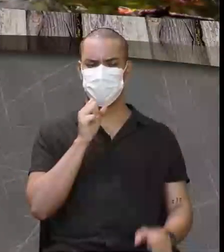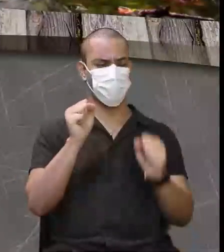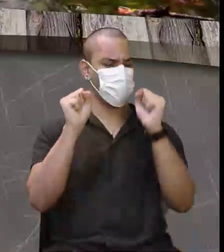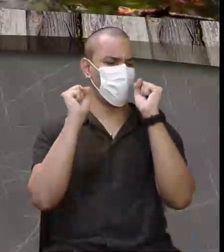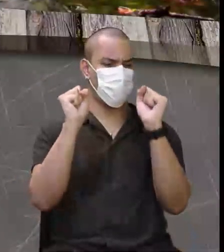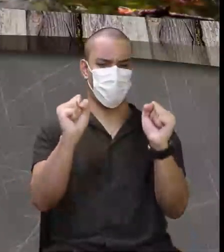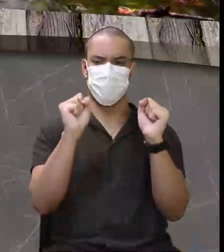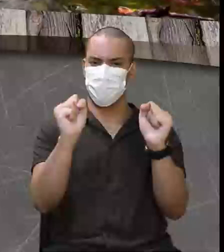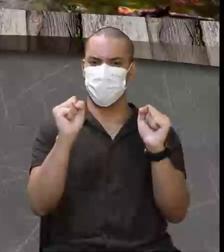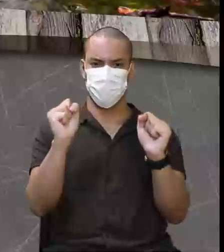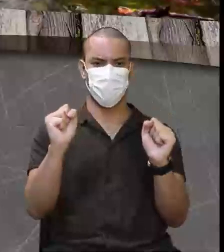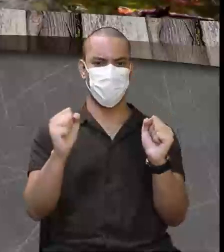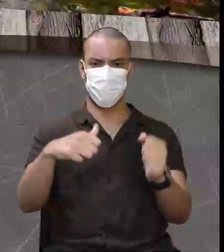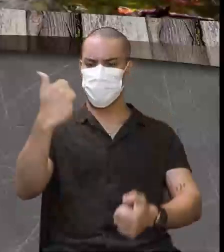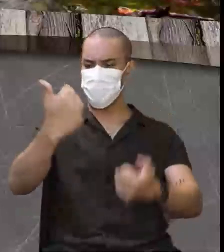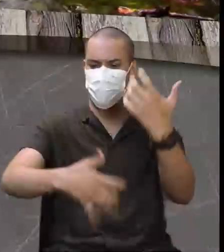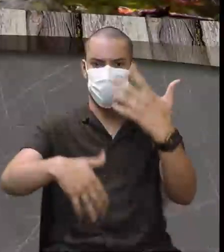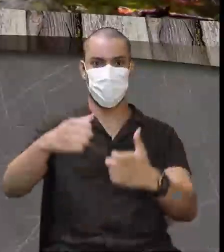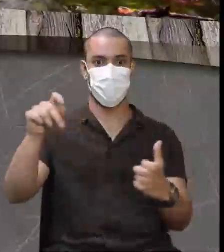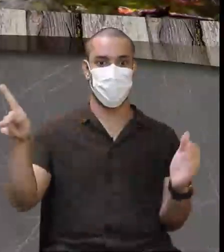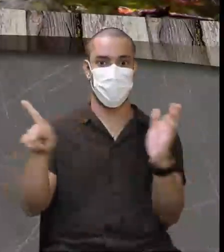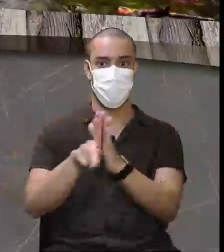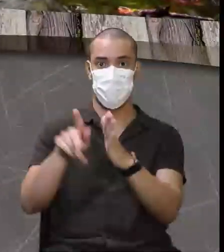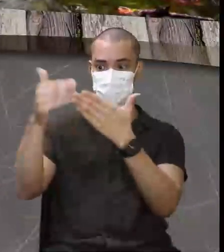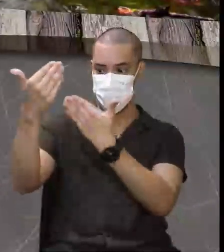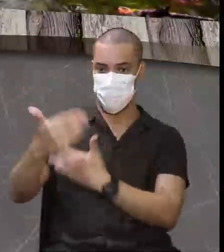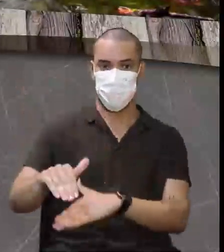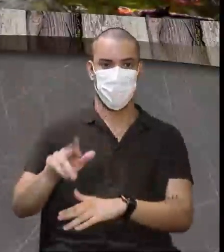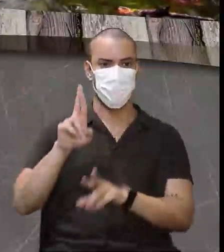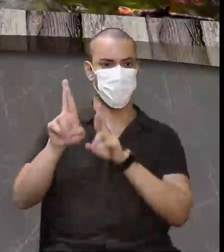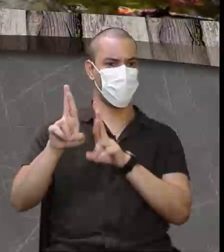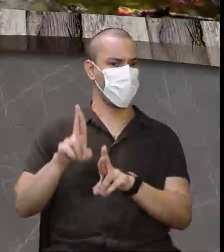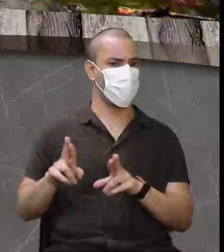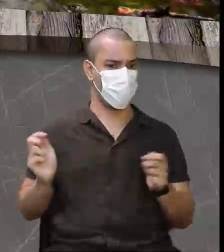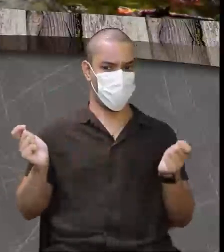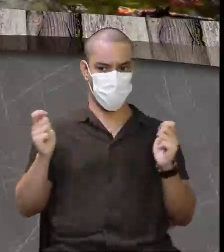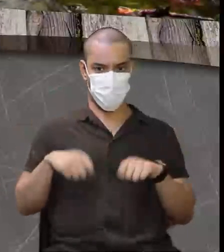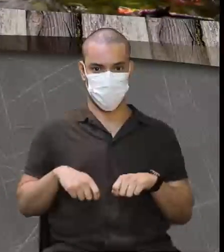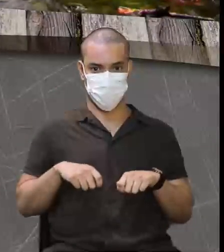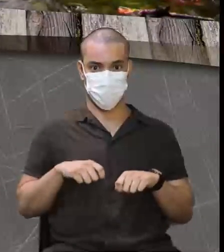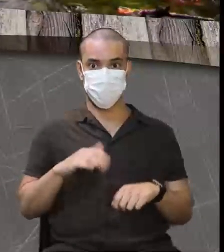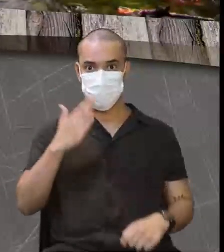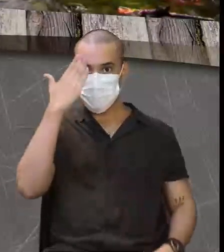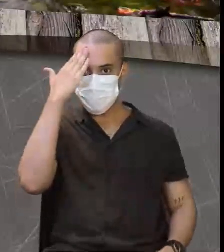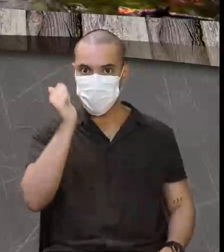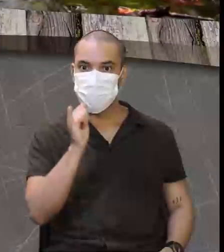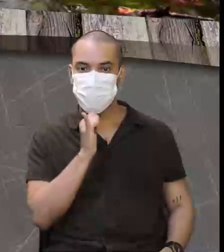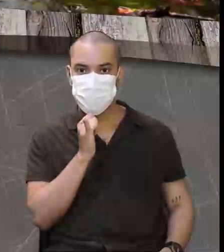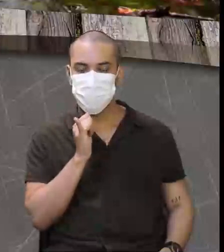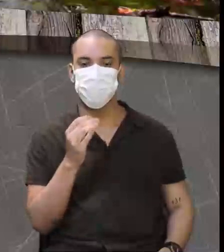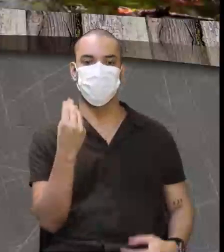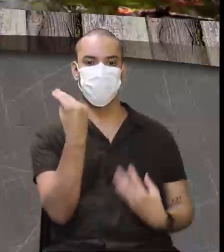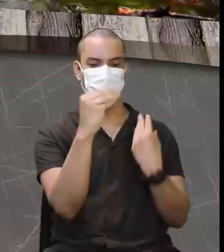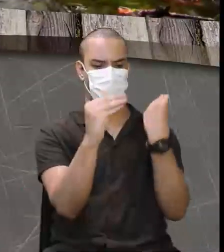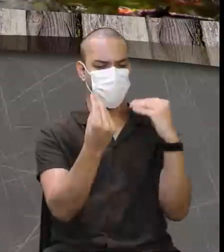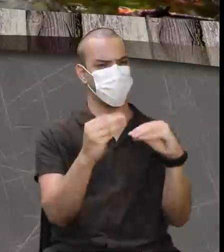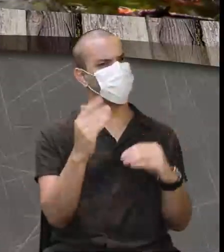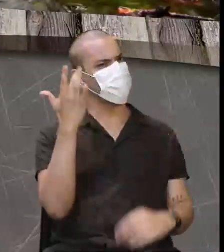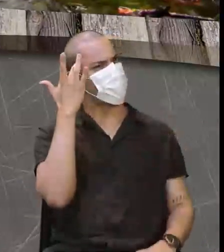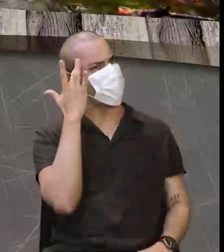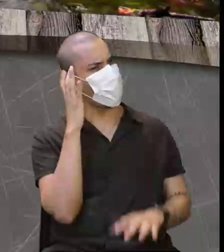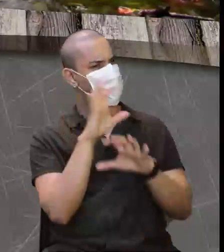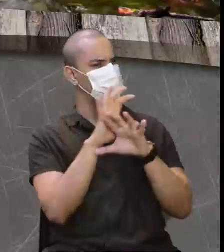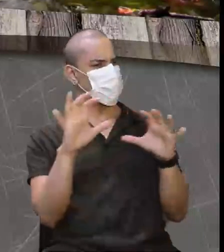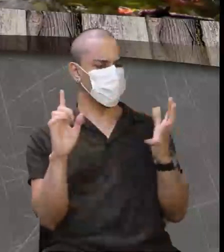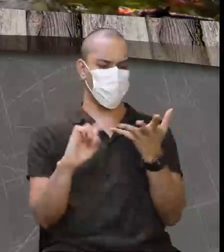tranquilo, desenrola na hora da prova, né? Vai desenrolando aí, mas você souber algum exemplo, aí você vai dizendo, eu acho que é assim, assim,